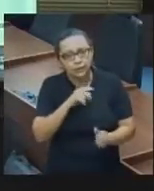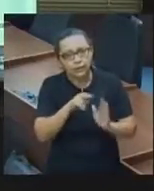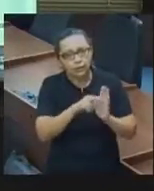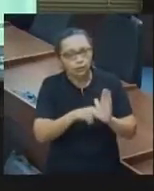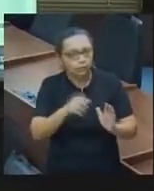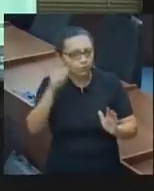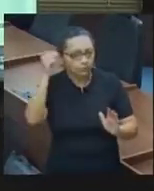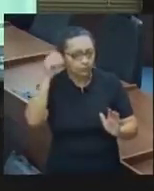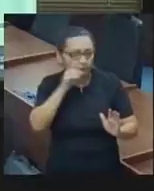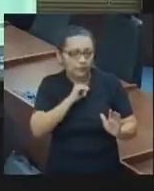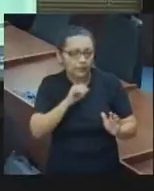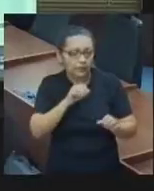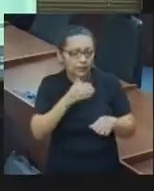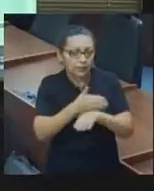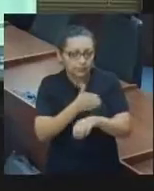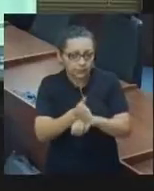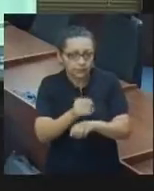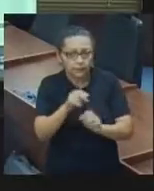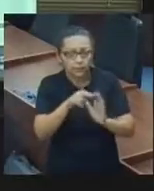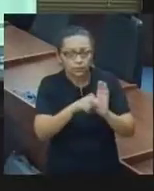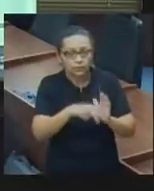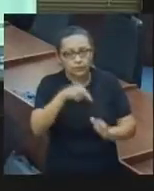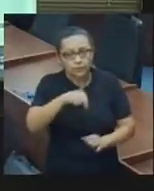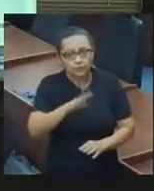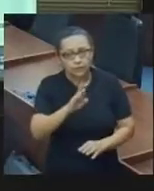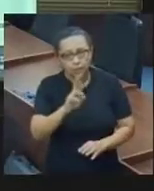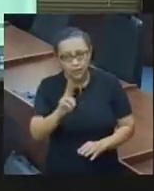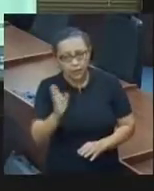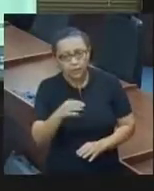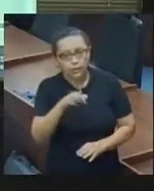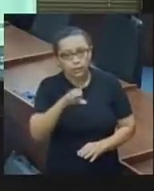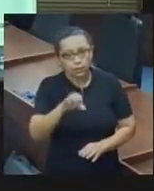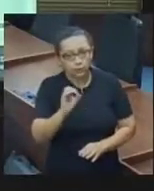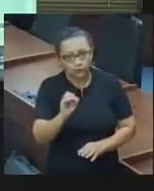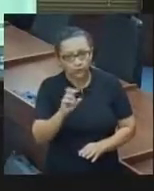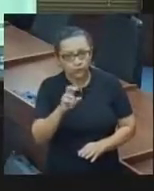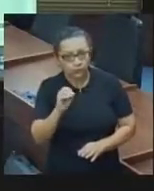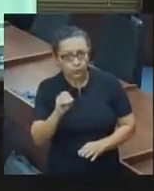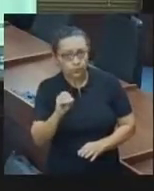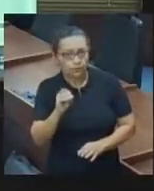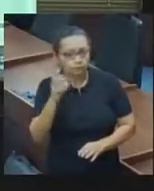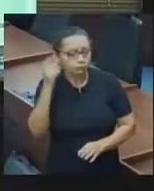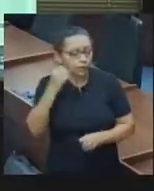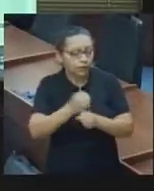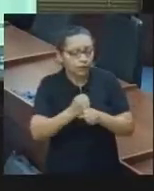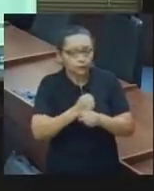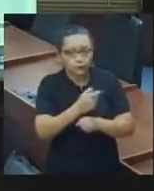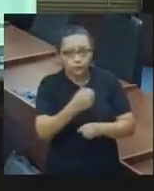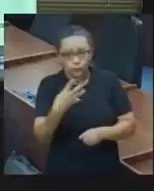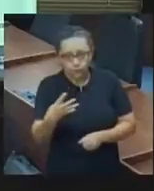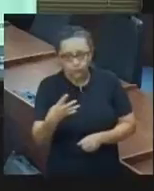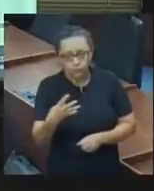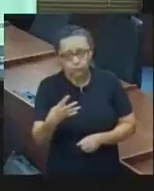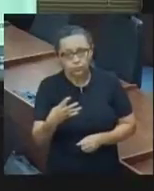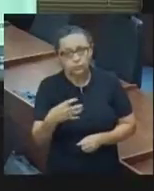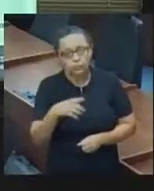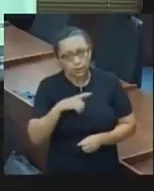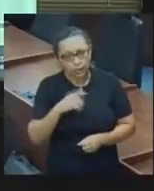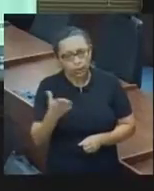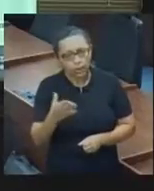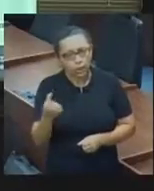de acessibilidade que a nbr 9050 na versão de 2004 tem uma versão nova